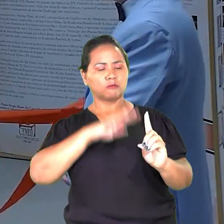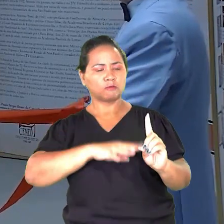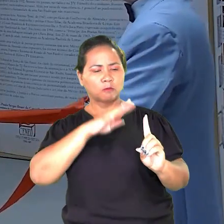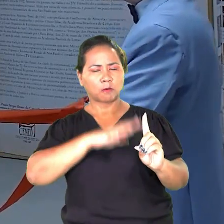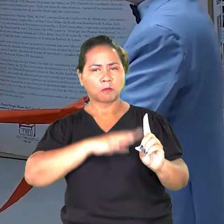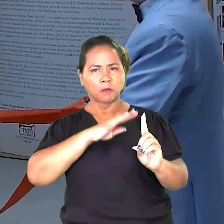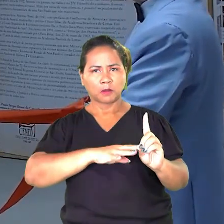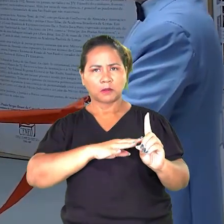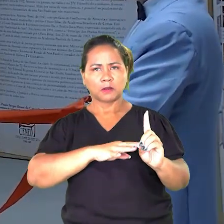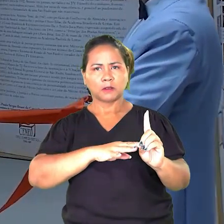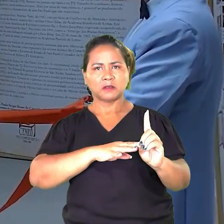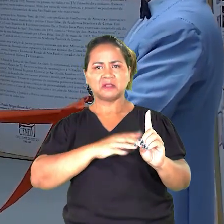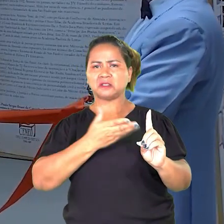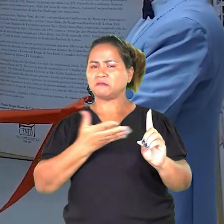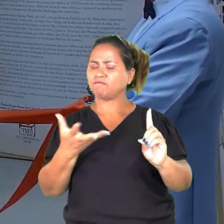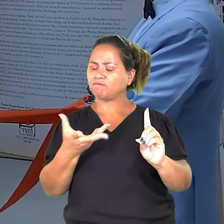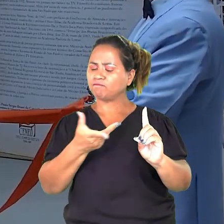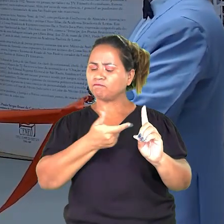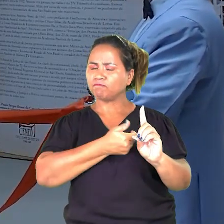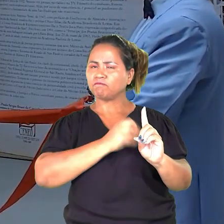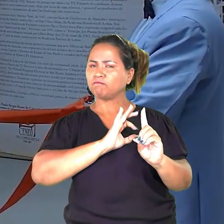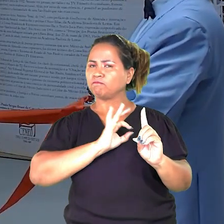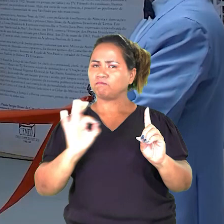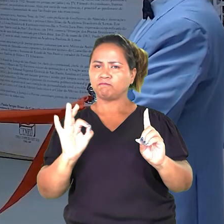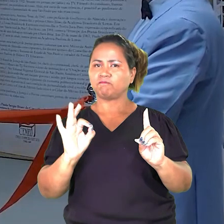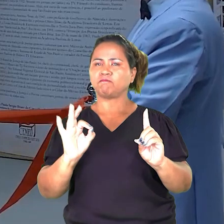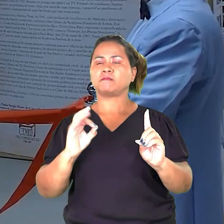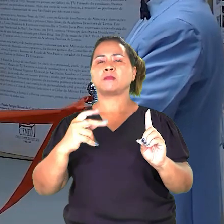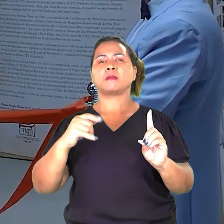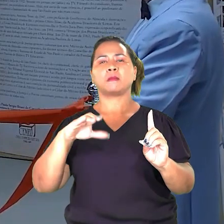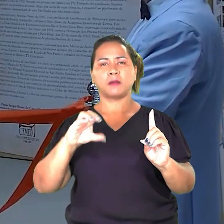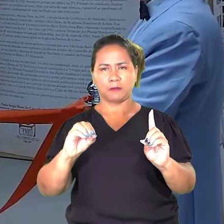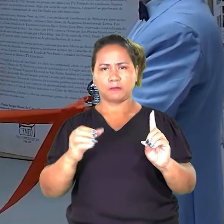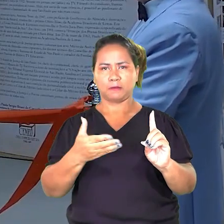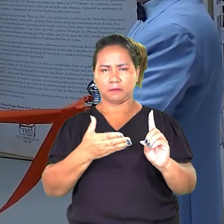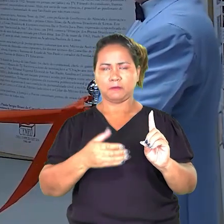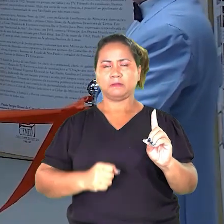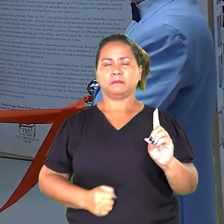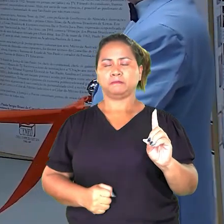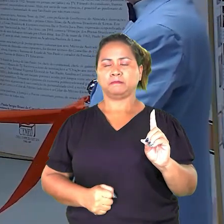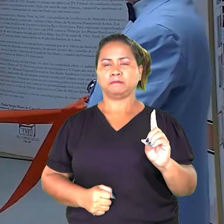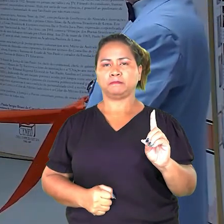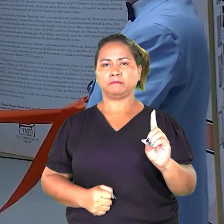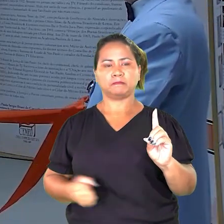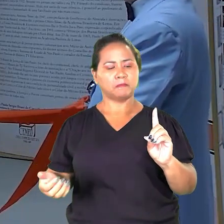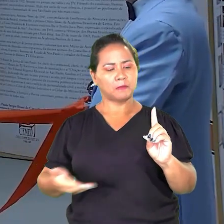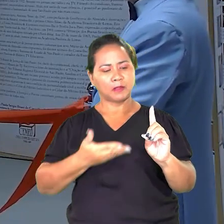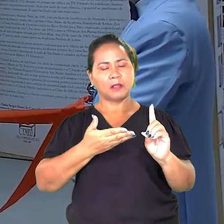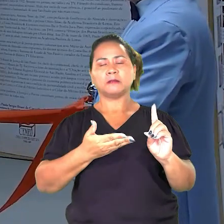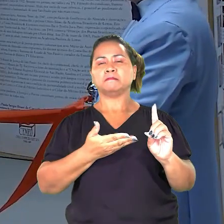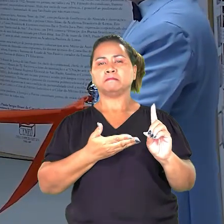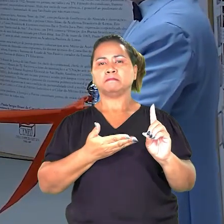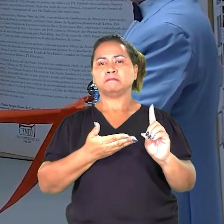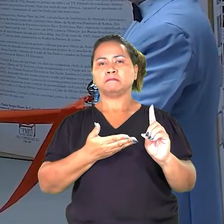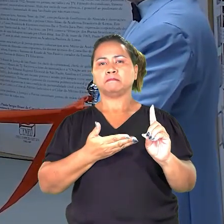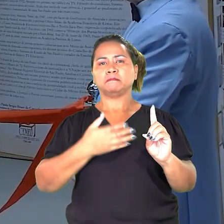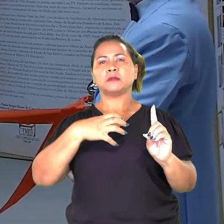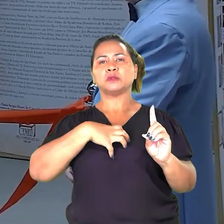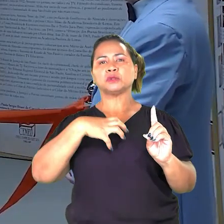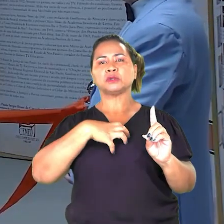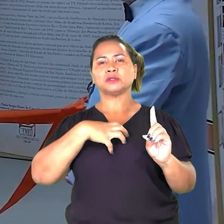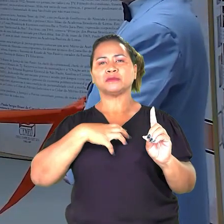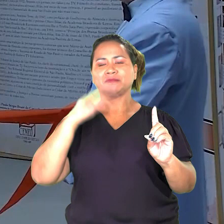que se pudesse dar mais uma homenagem, mais um toque de requinte a Paulo